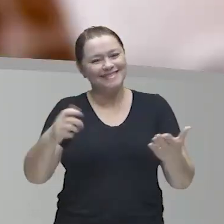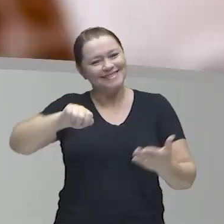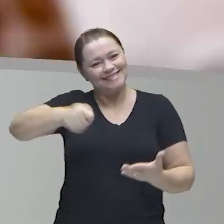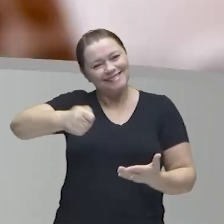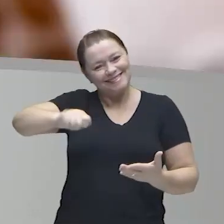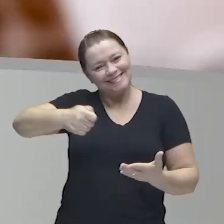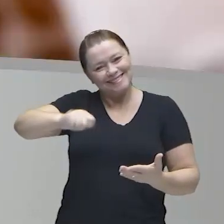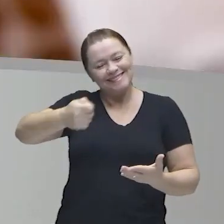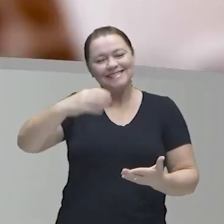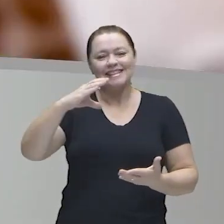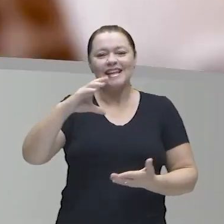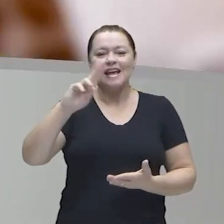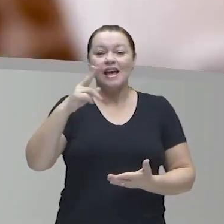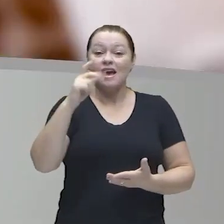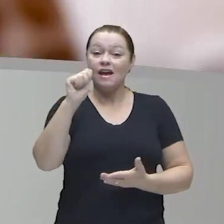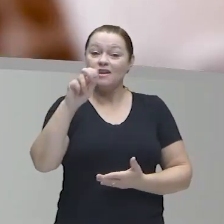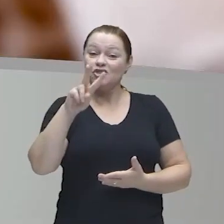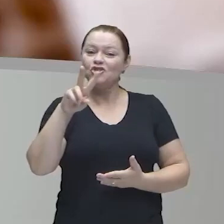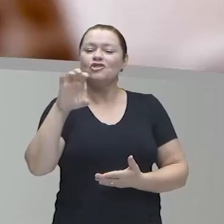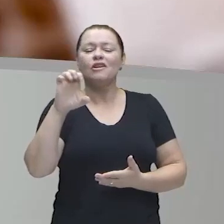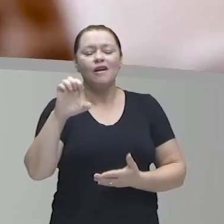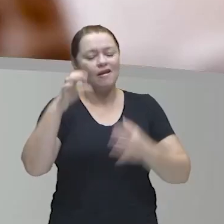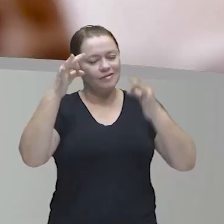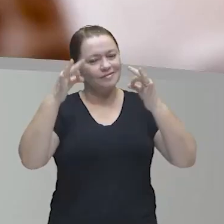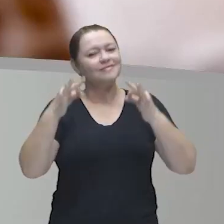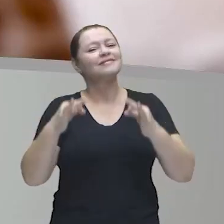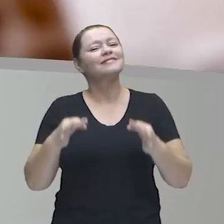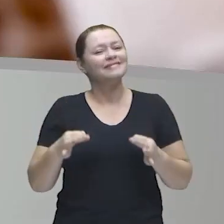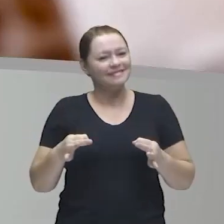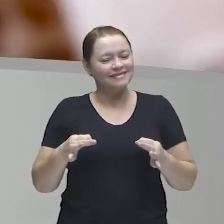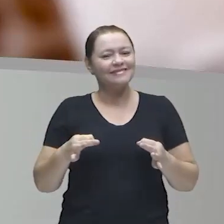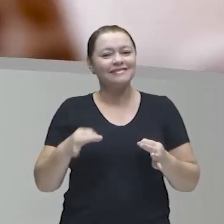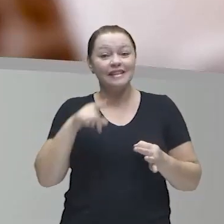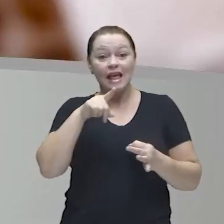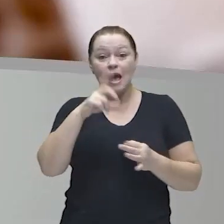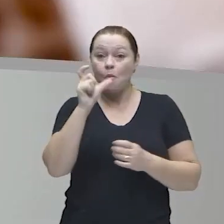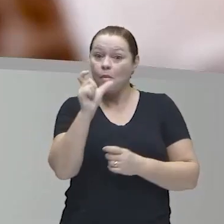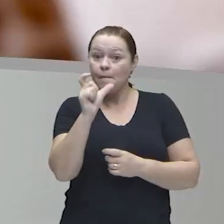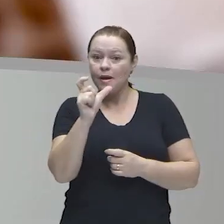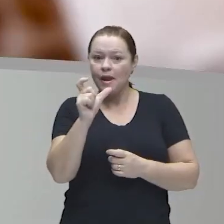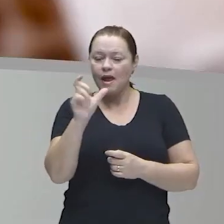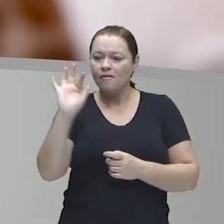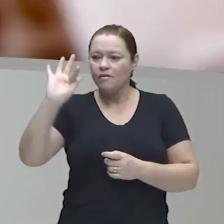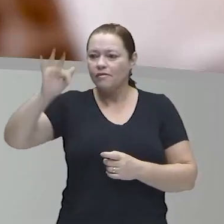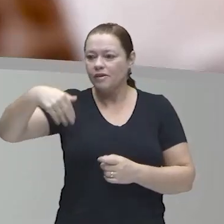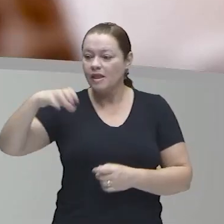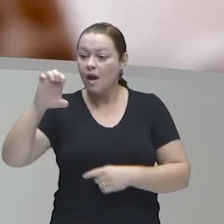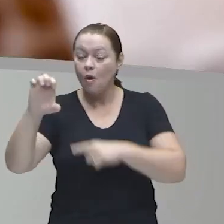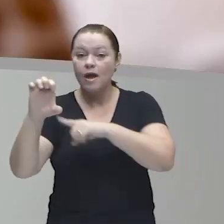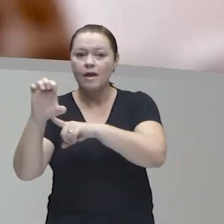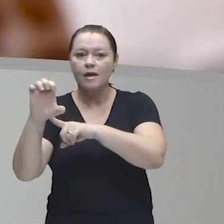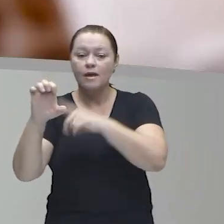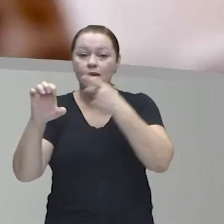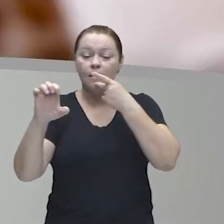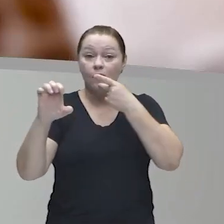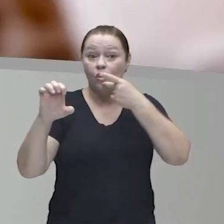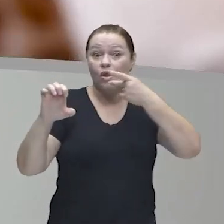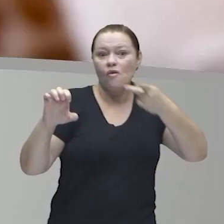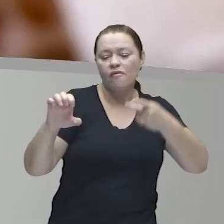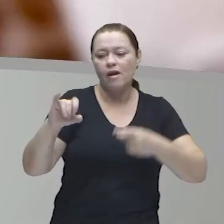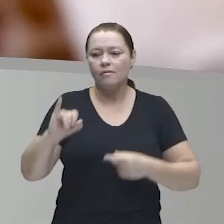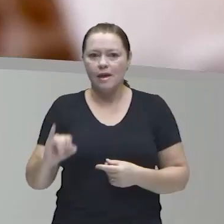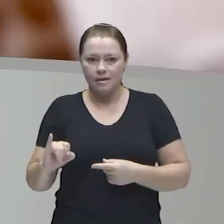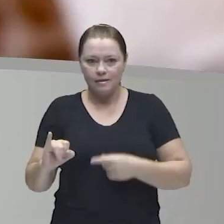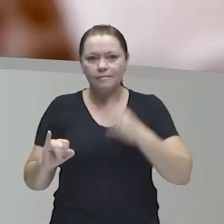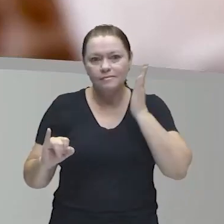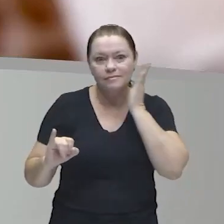Cadê a chave? Aí a chave. A chave termina com E, porém tem o som de I.